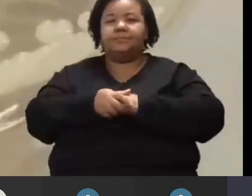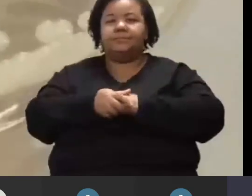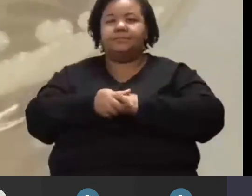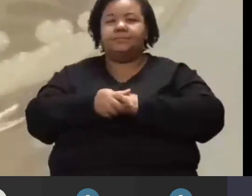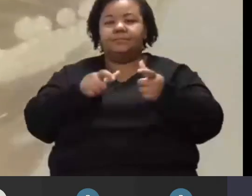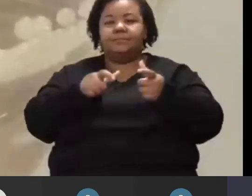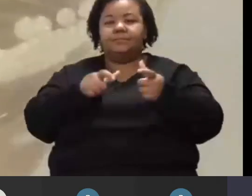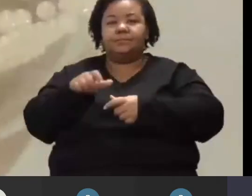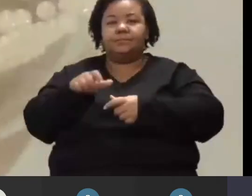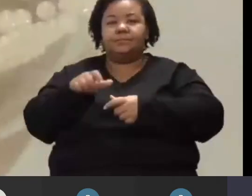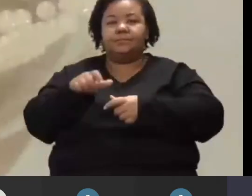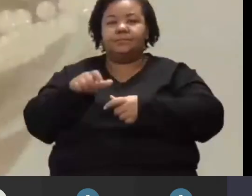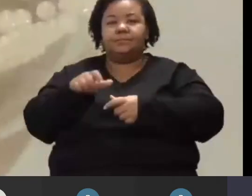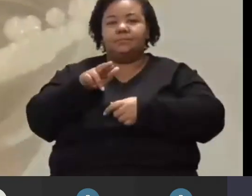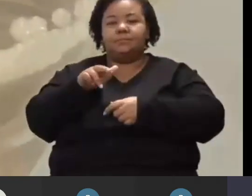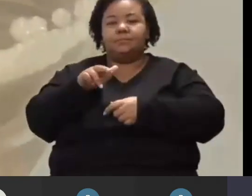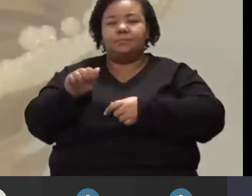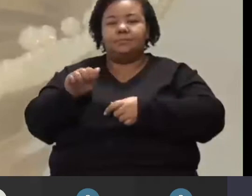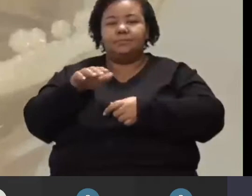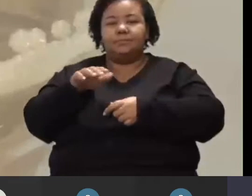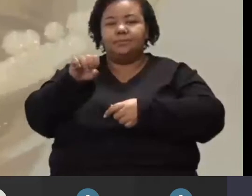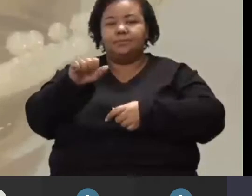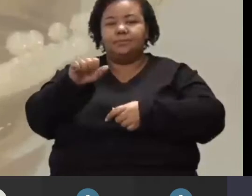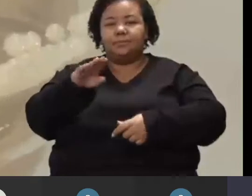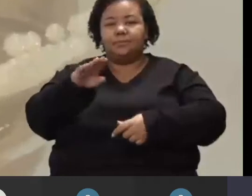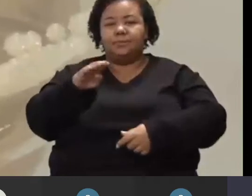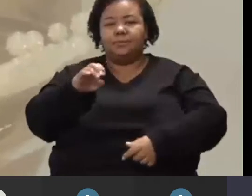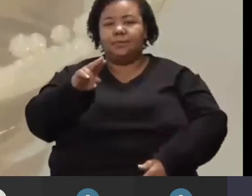cultura com agar saburô.